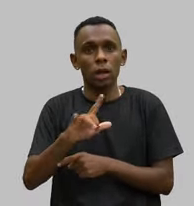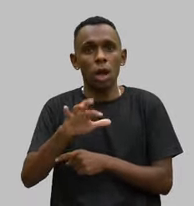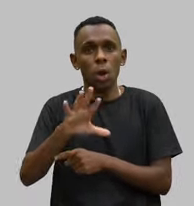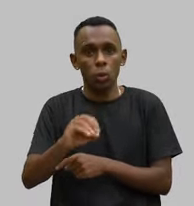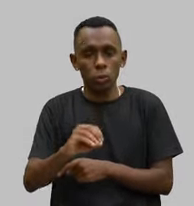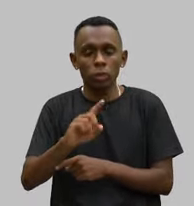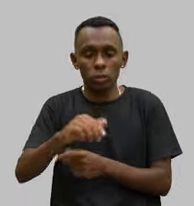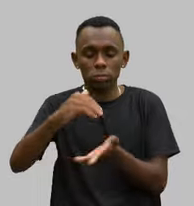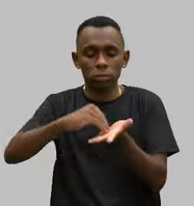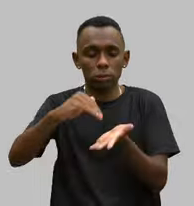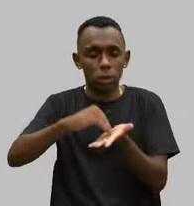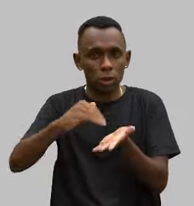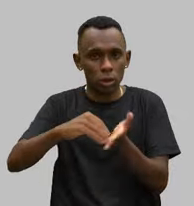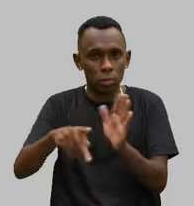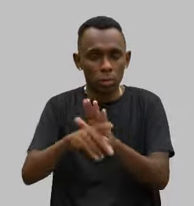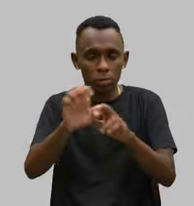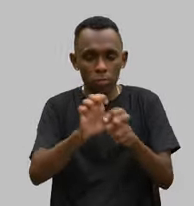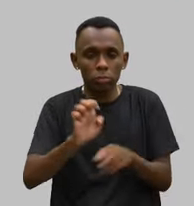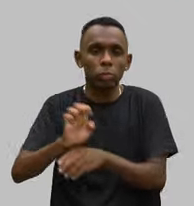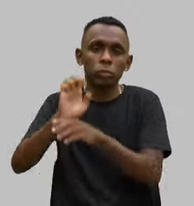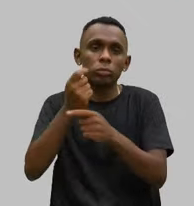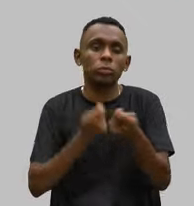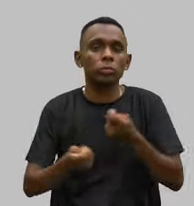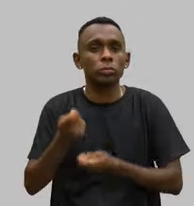secretário de Estado de